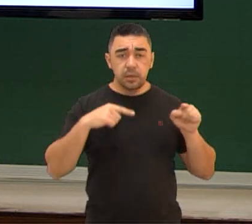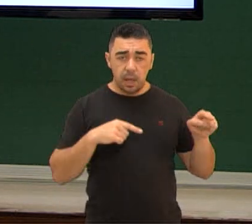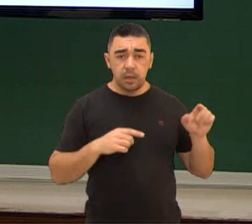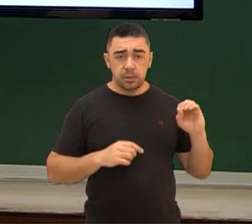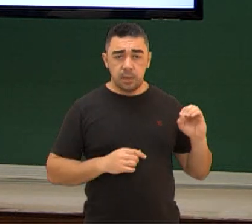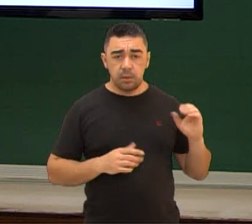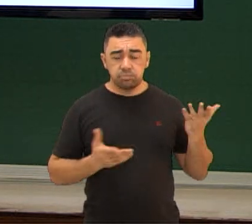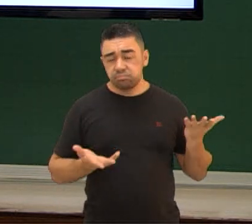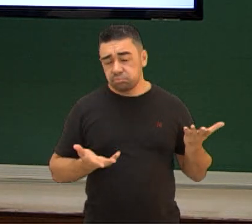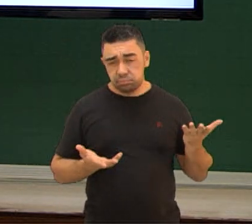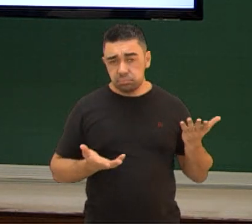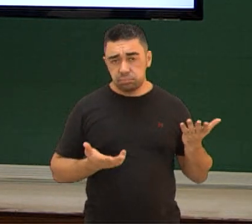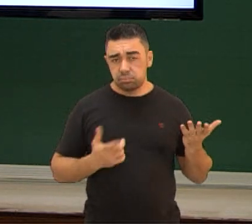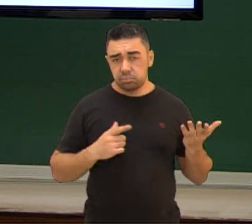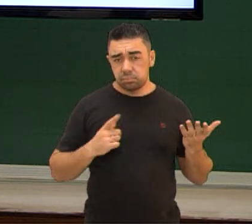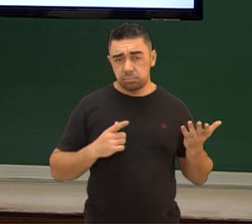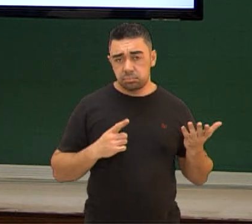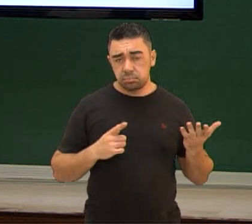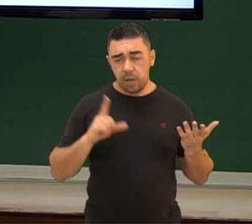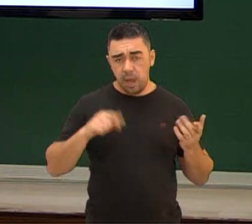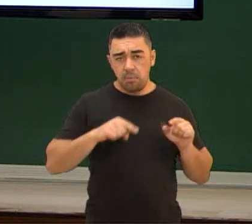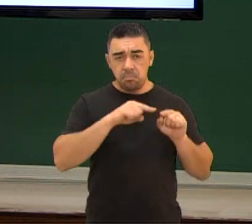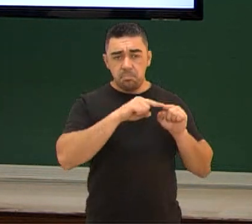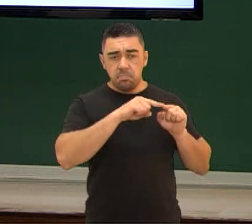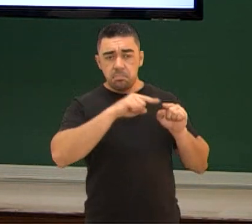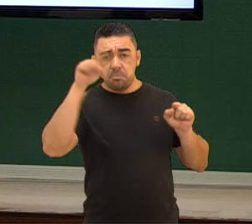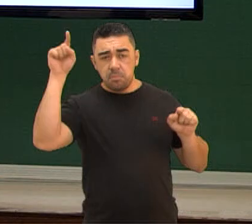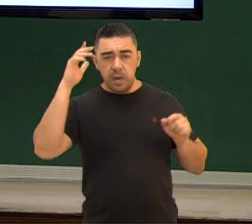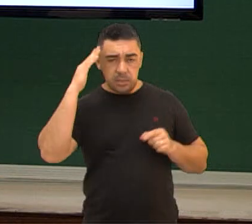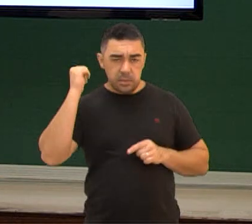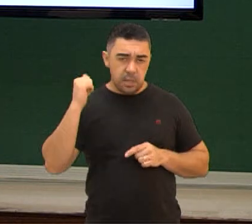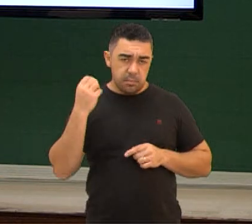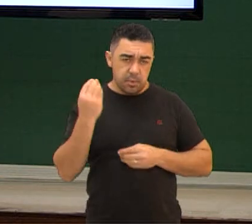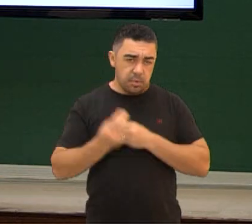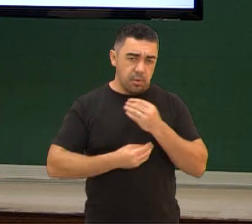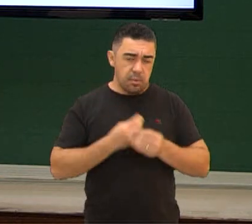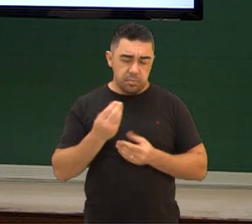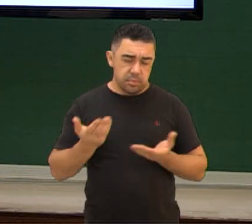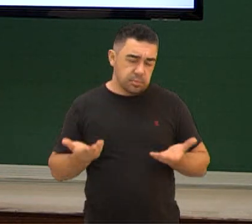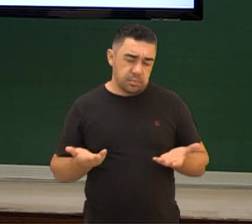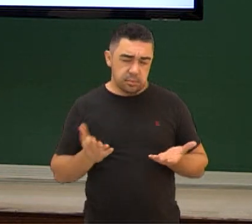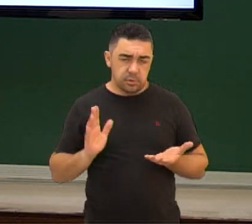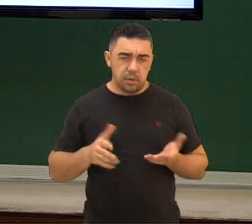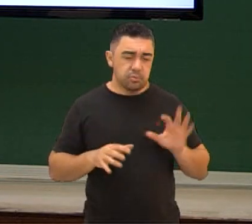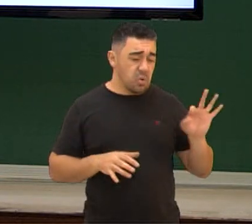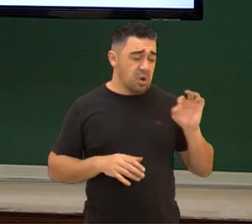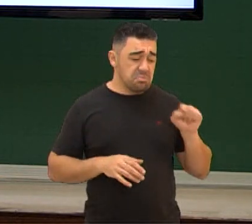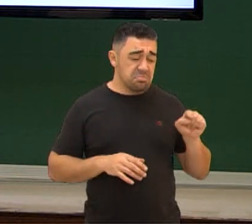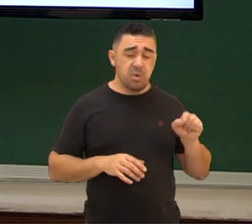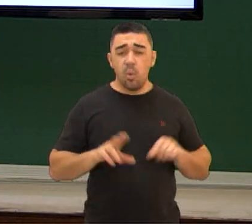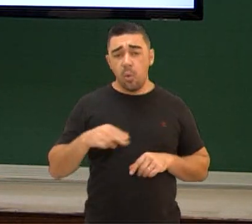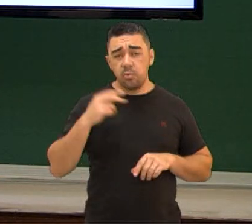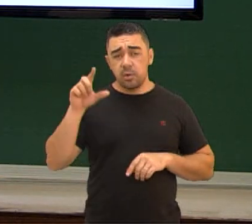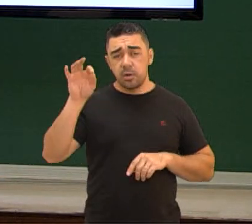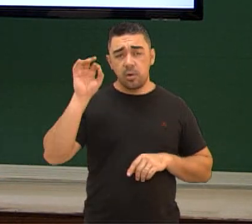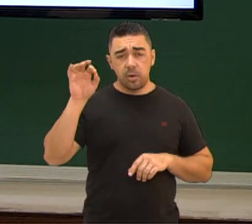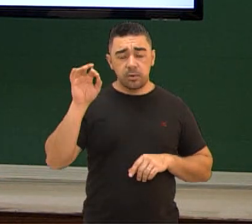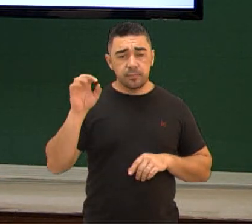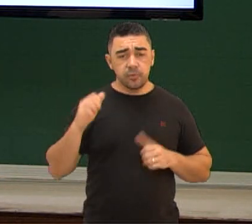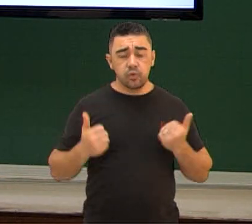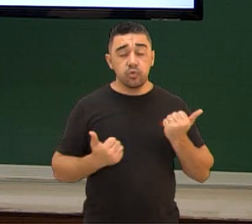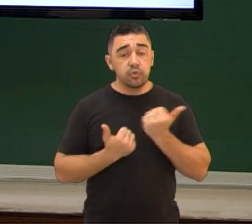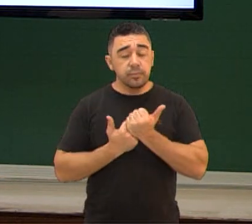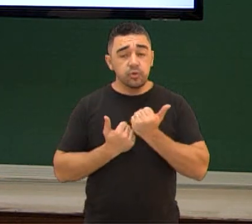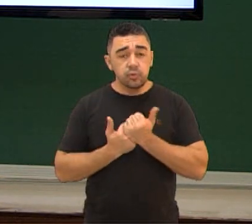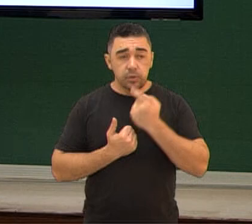então é URI, né? É linear, você já sabe a função. É só pegar um par tensão-corrente e